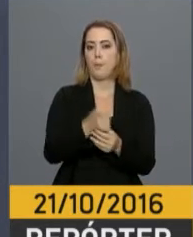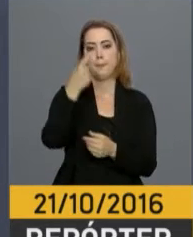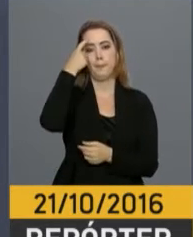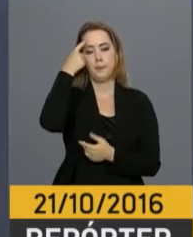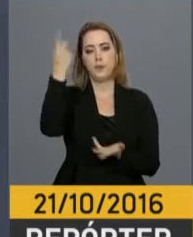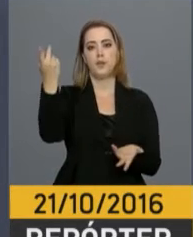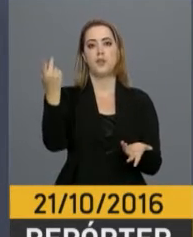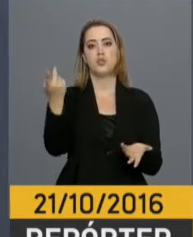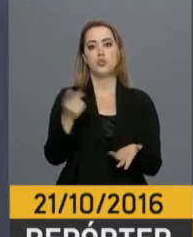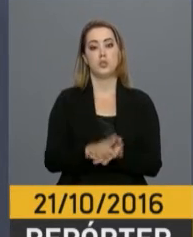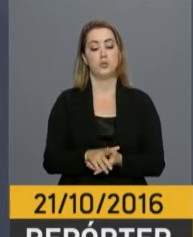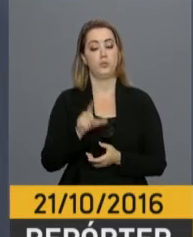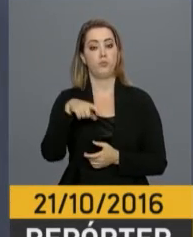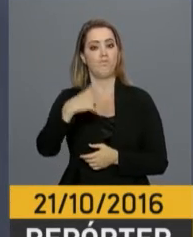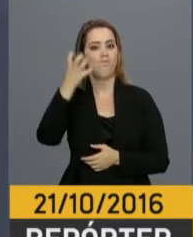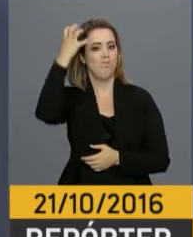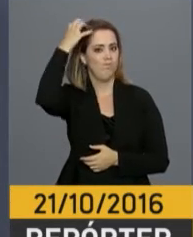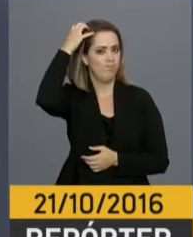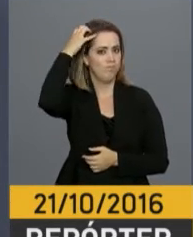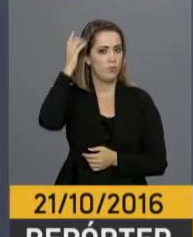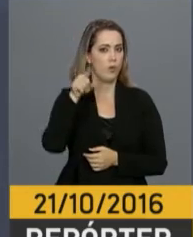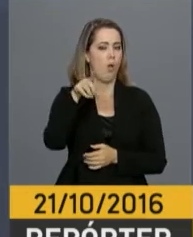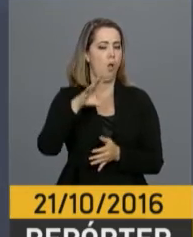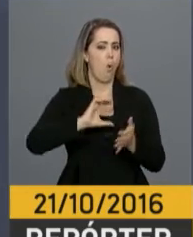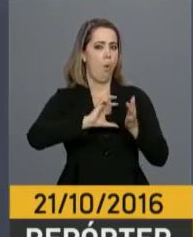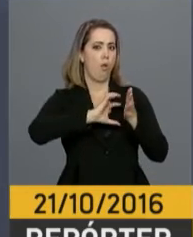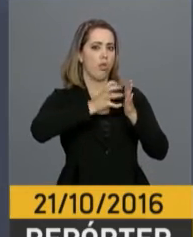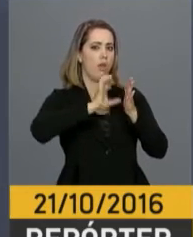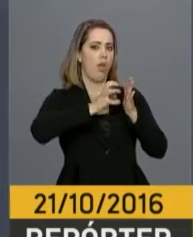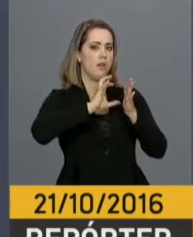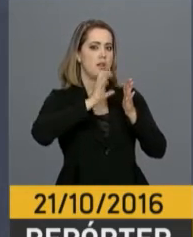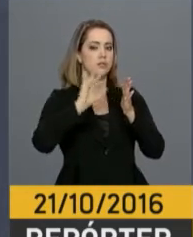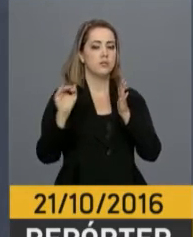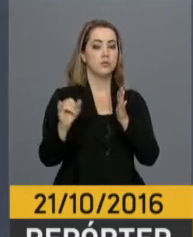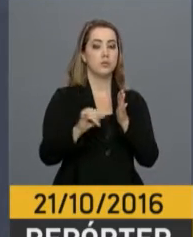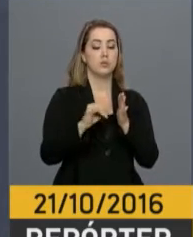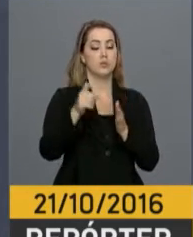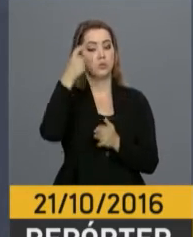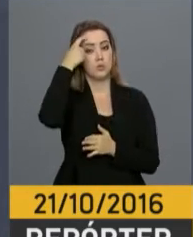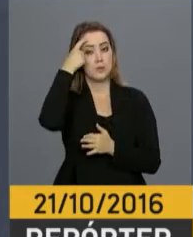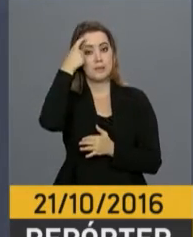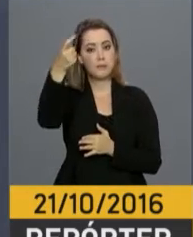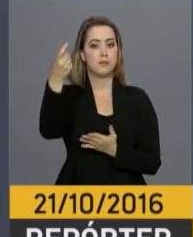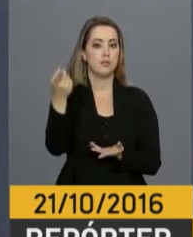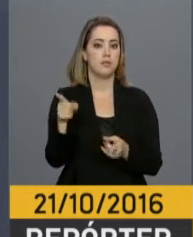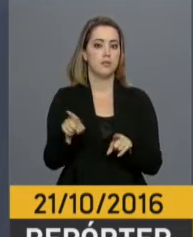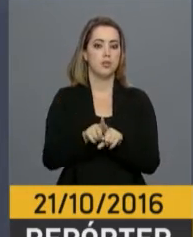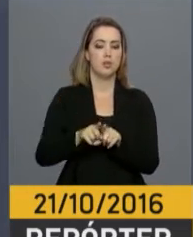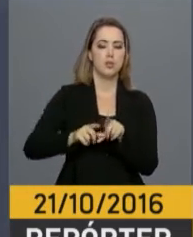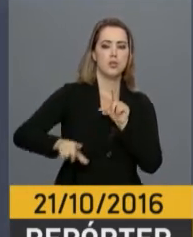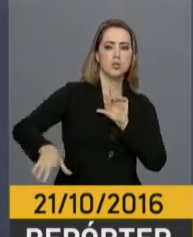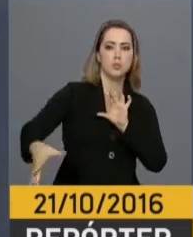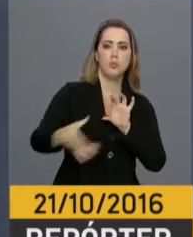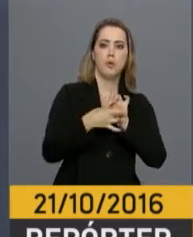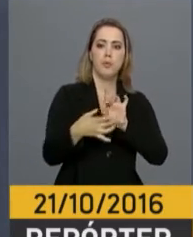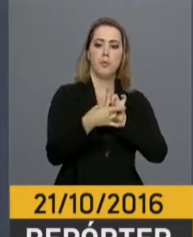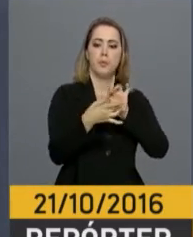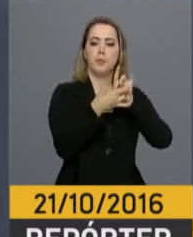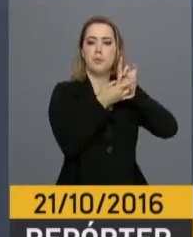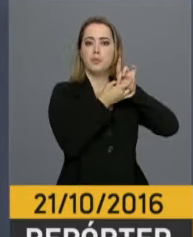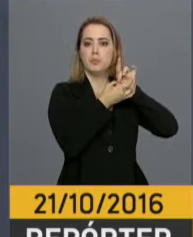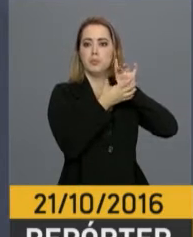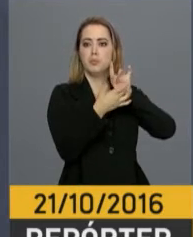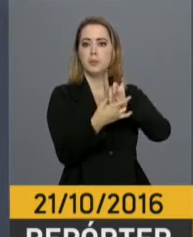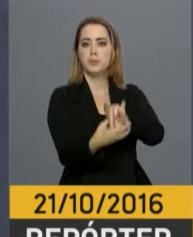grande cérebro, é um banco de dados inteligente que vai cruzar informações. Me explicava o